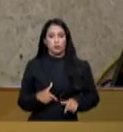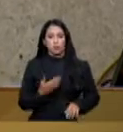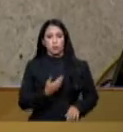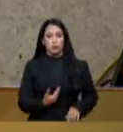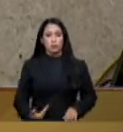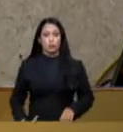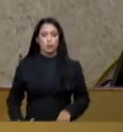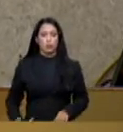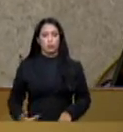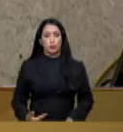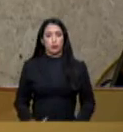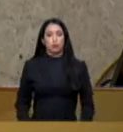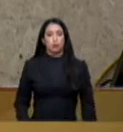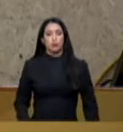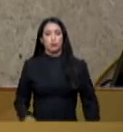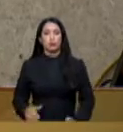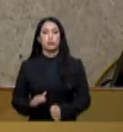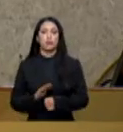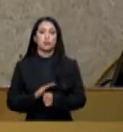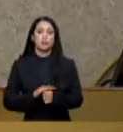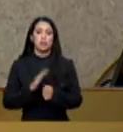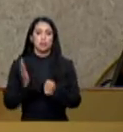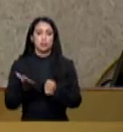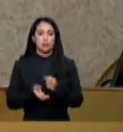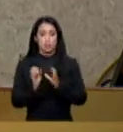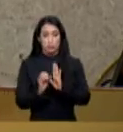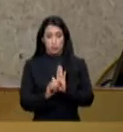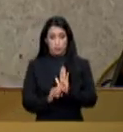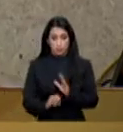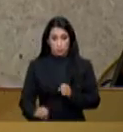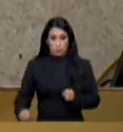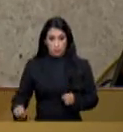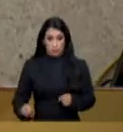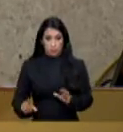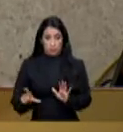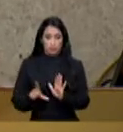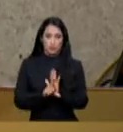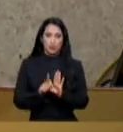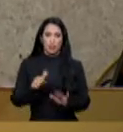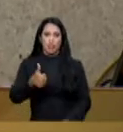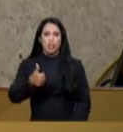básico. A leitura atenta da Lei